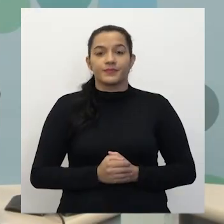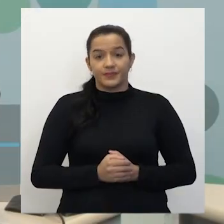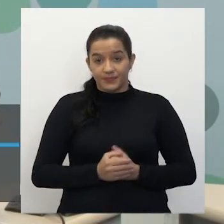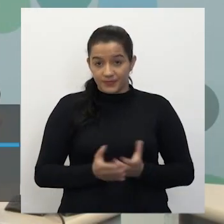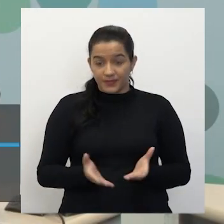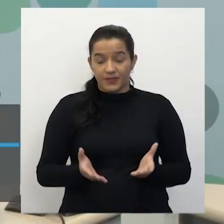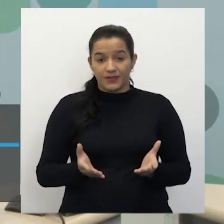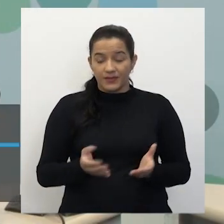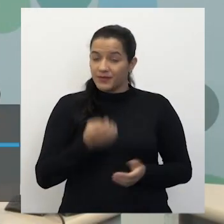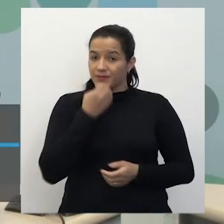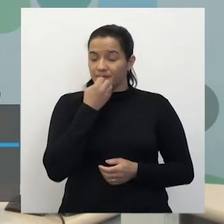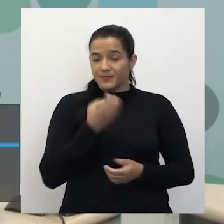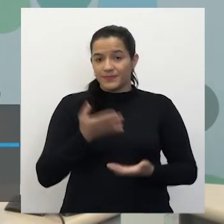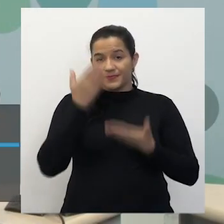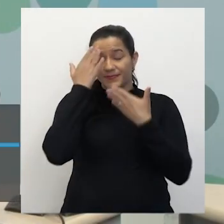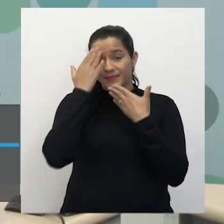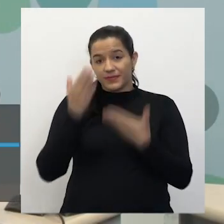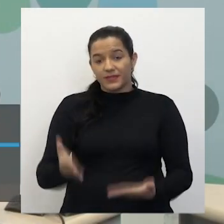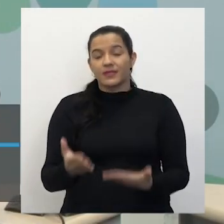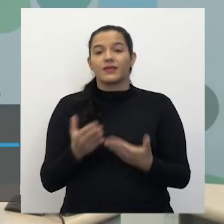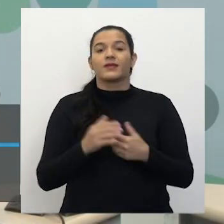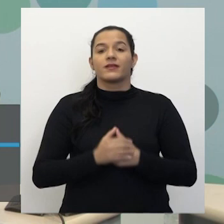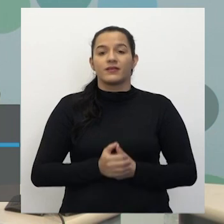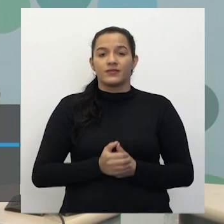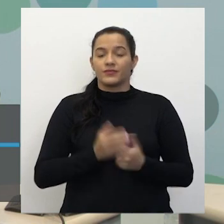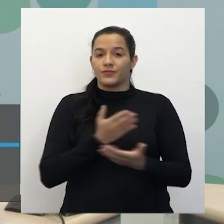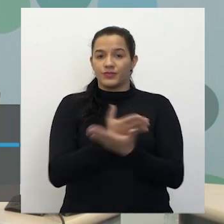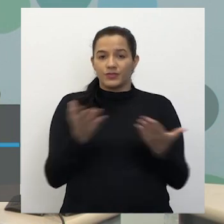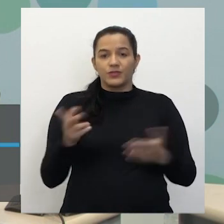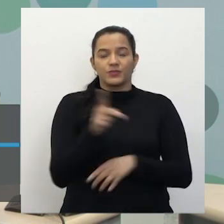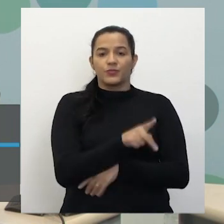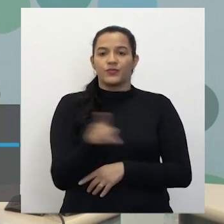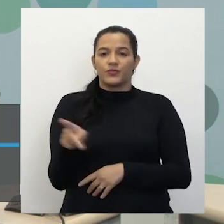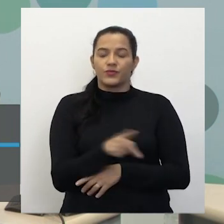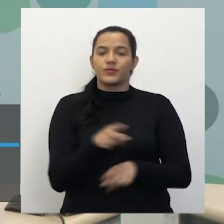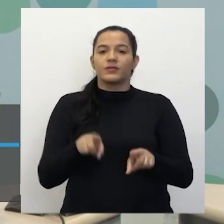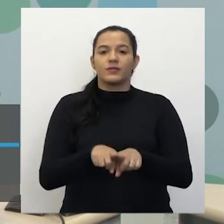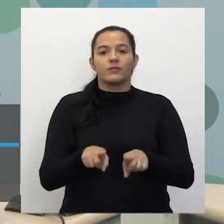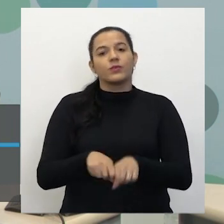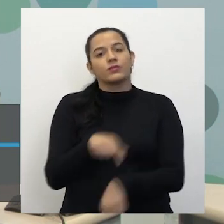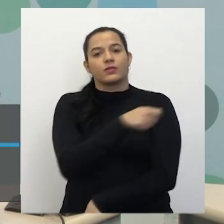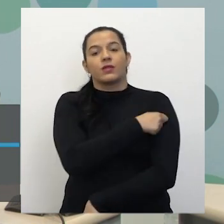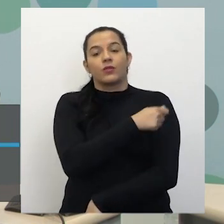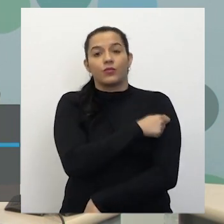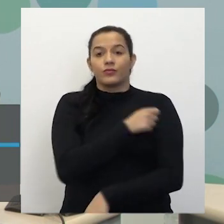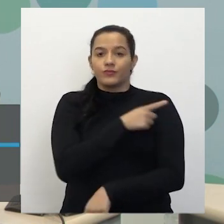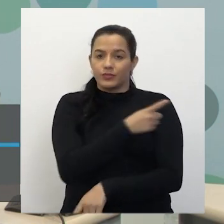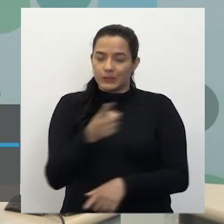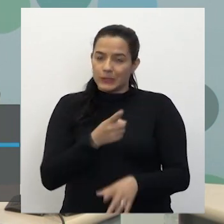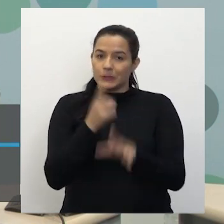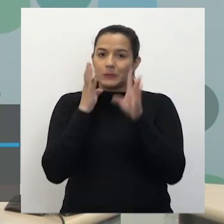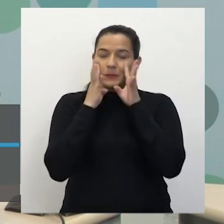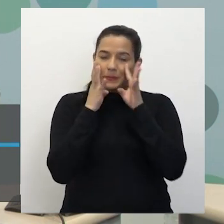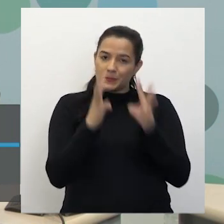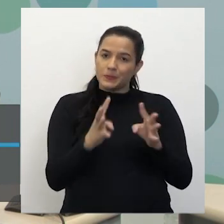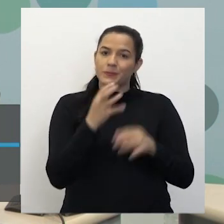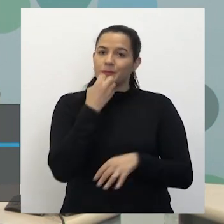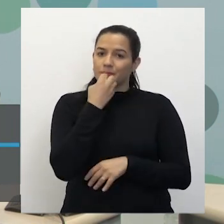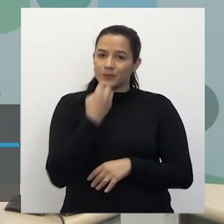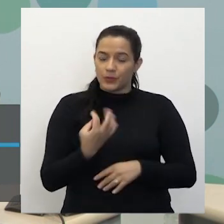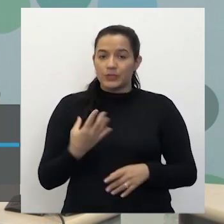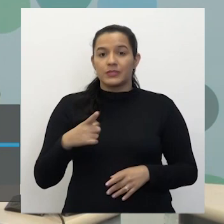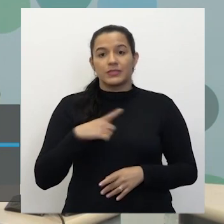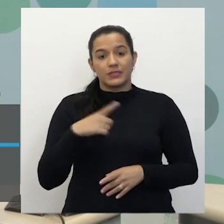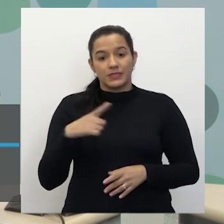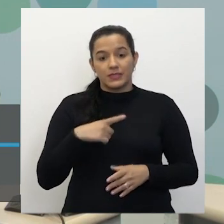Olha aí, já agradeço pela participação de vocês, professores, alunos, estão aqui atentos. Alguns não, bastante